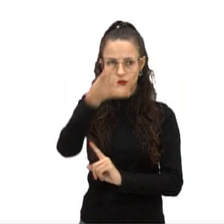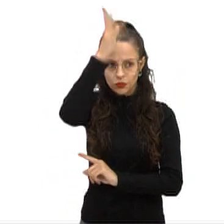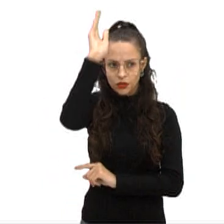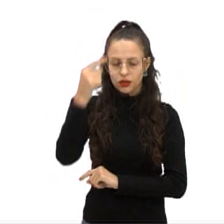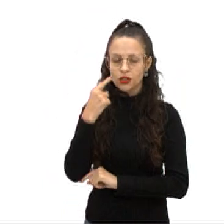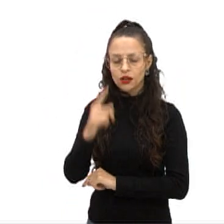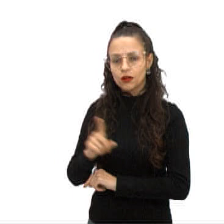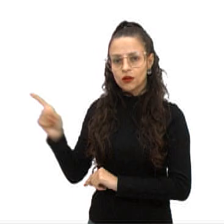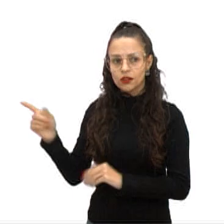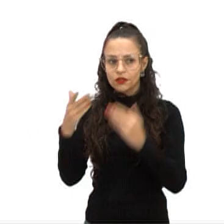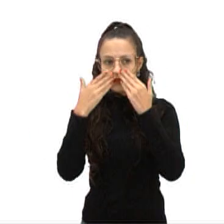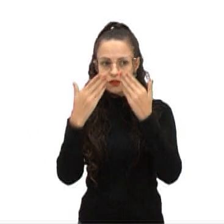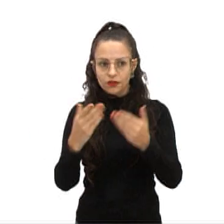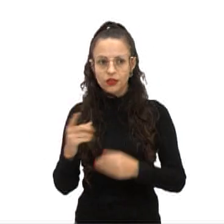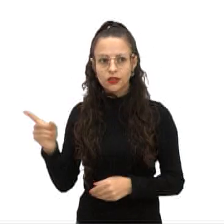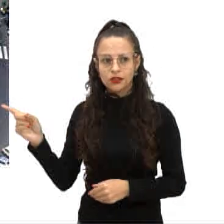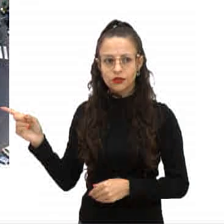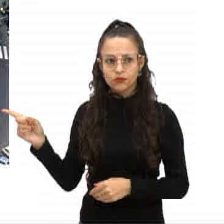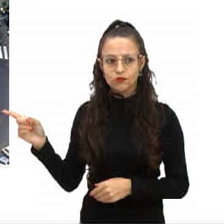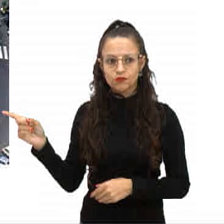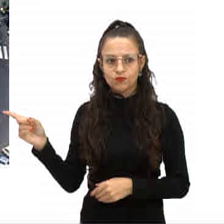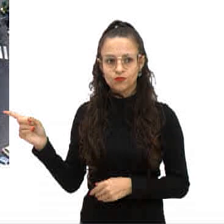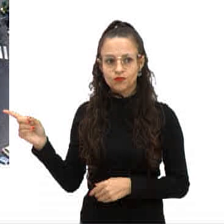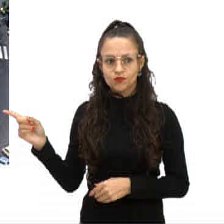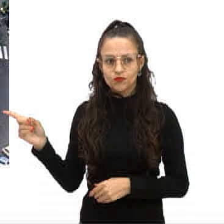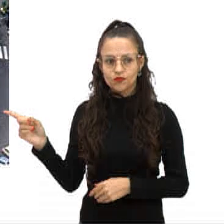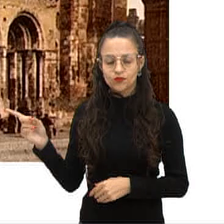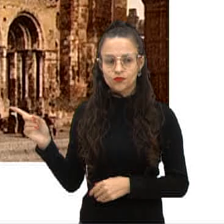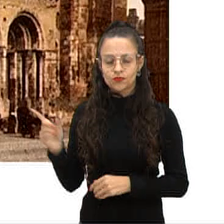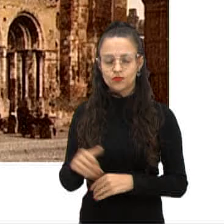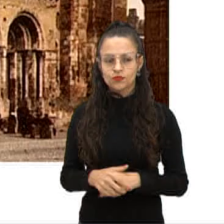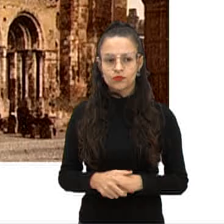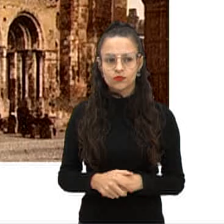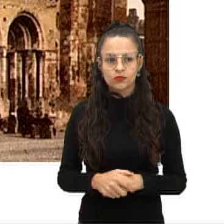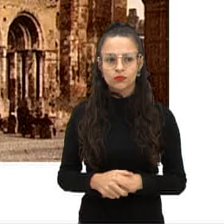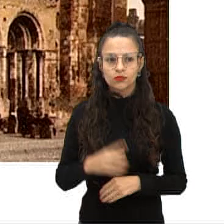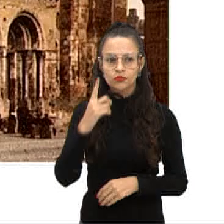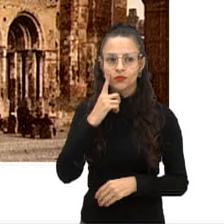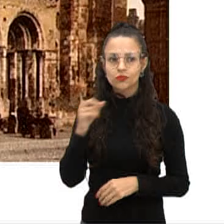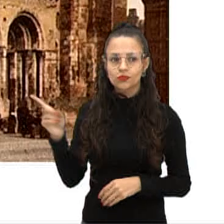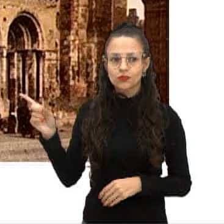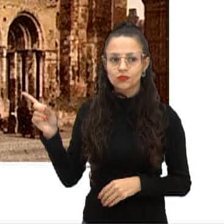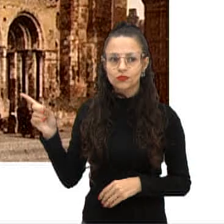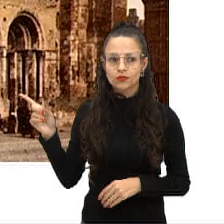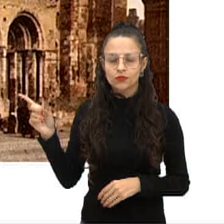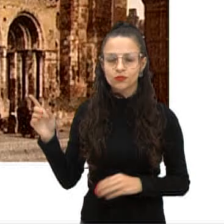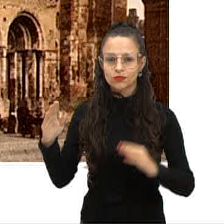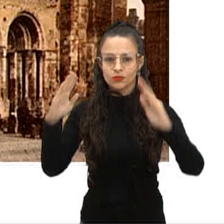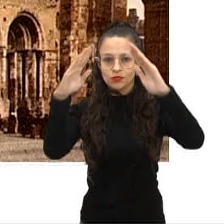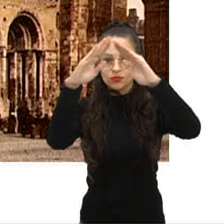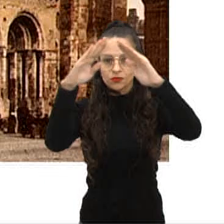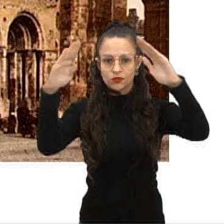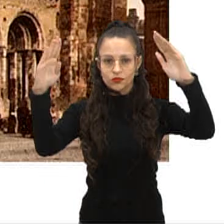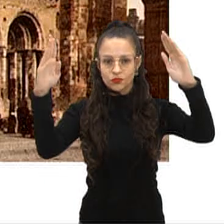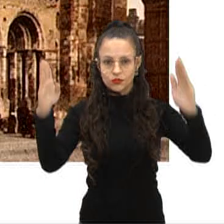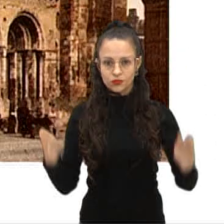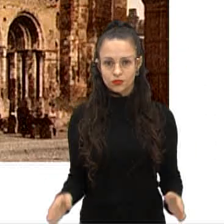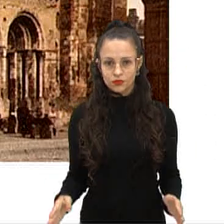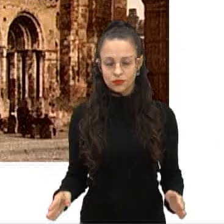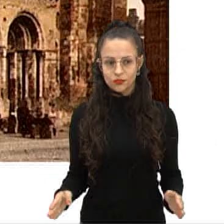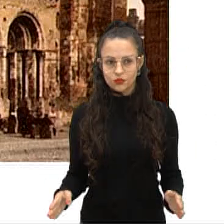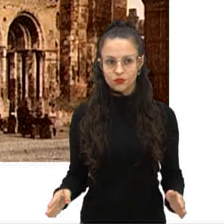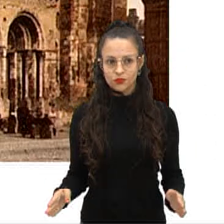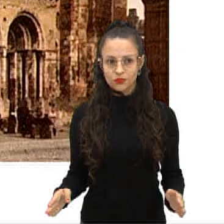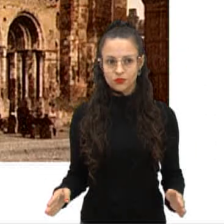frente, vocês vão lembrar, quando a gente voltou aqui, ó, a ideia da concepção da entrada do Panteão. Não tem